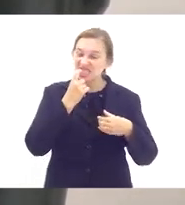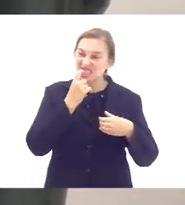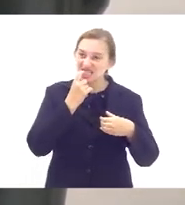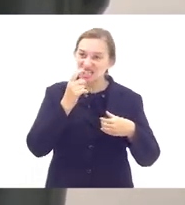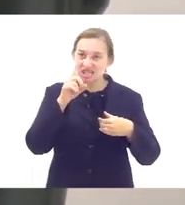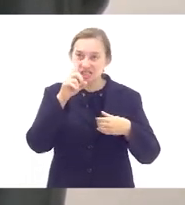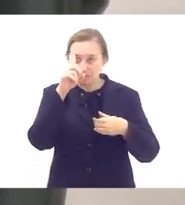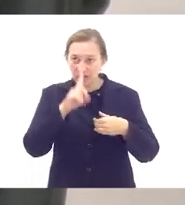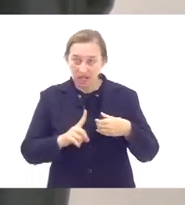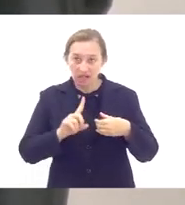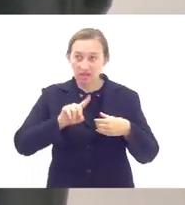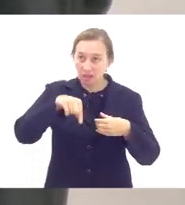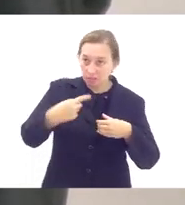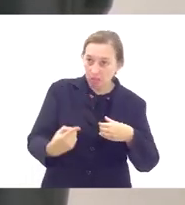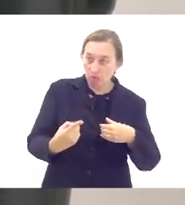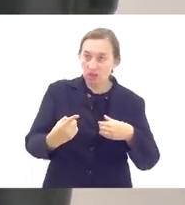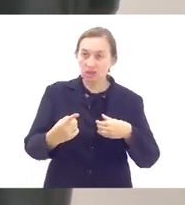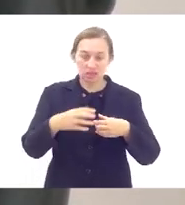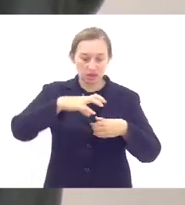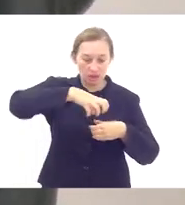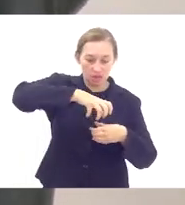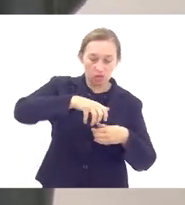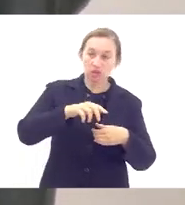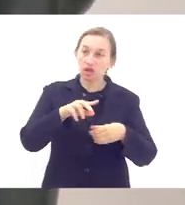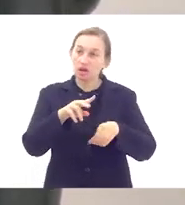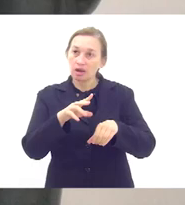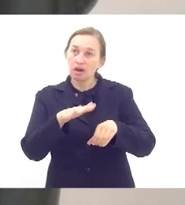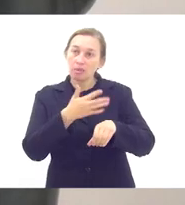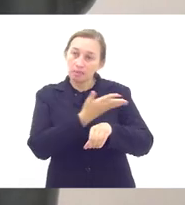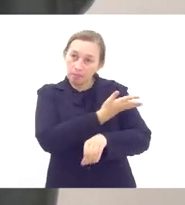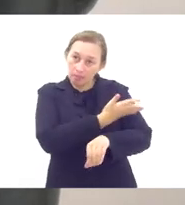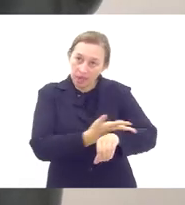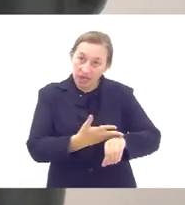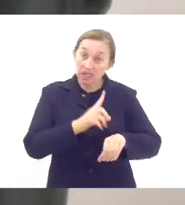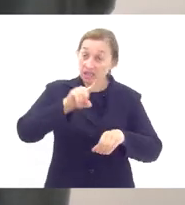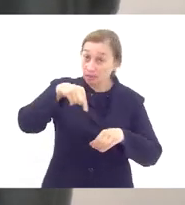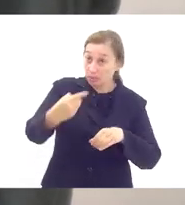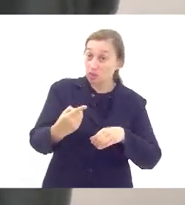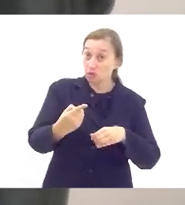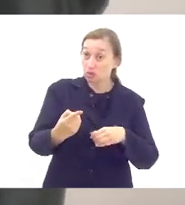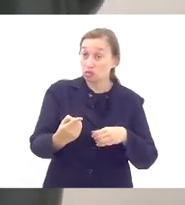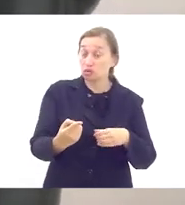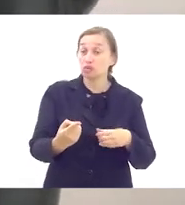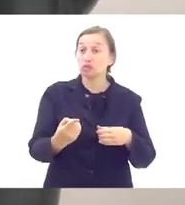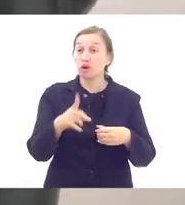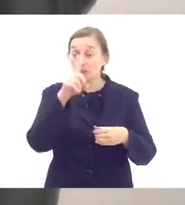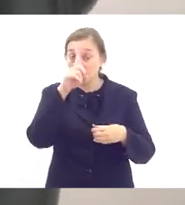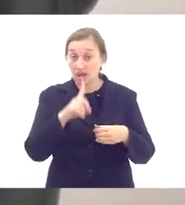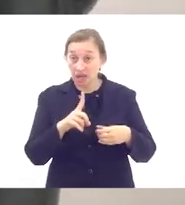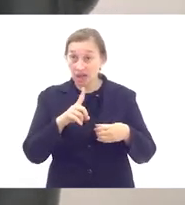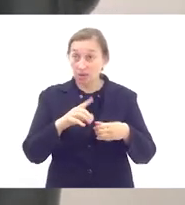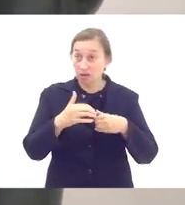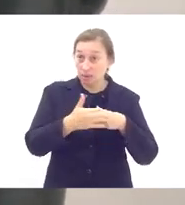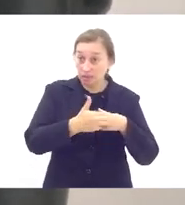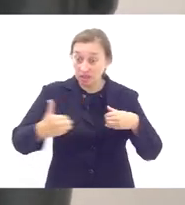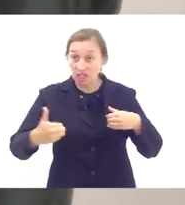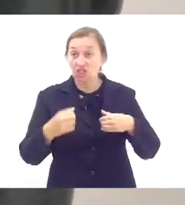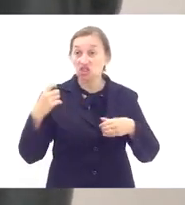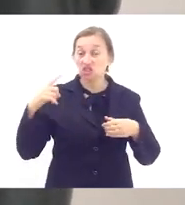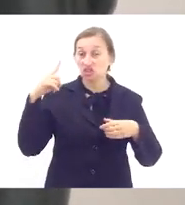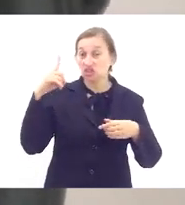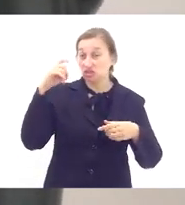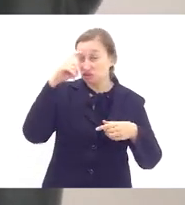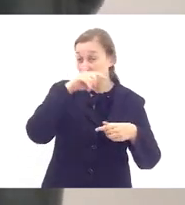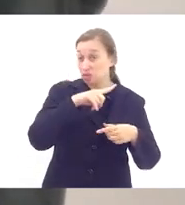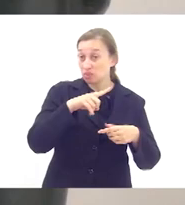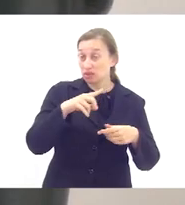aquele plástico branco que você puxa. Então, isso dificulta bastante, né, para o falsário.